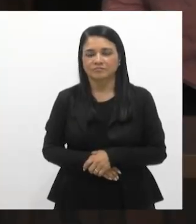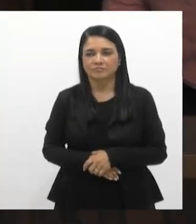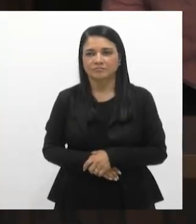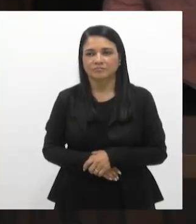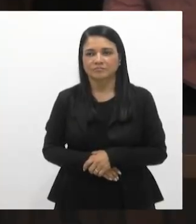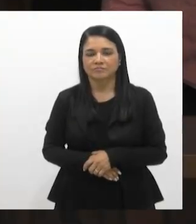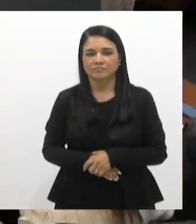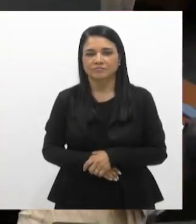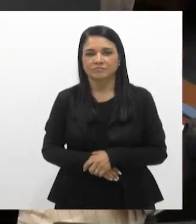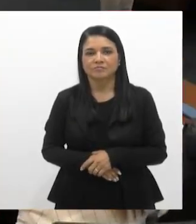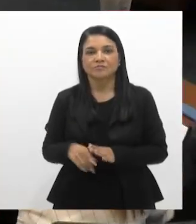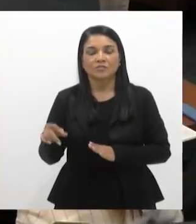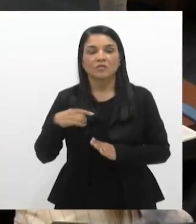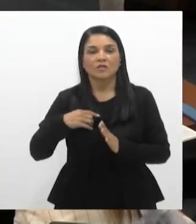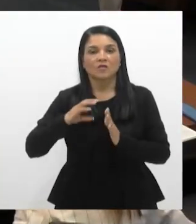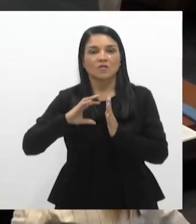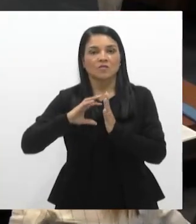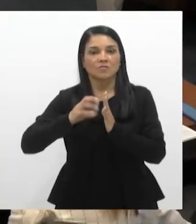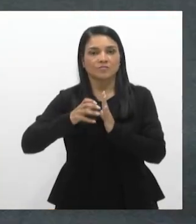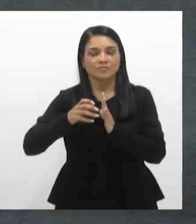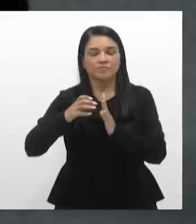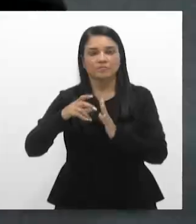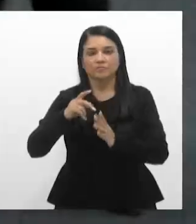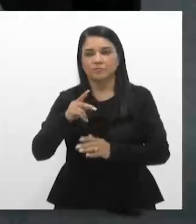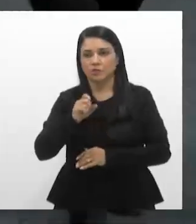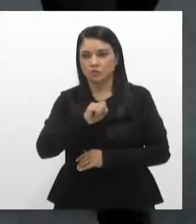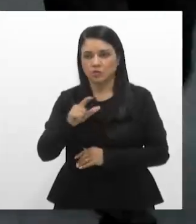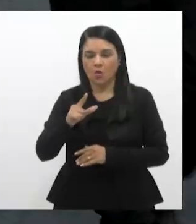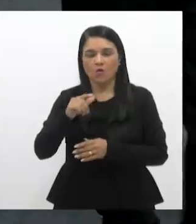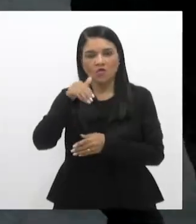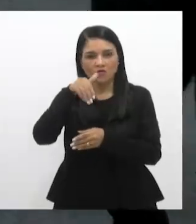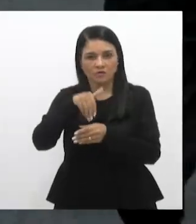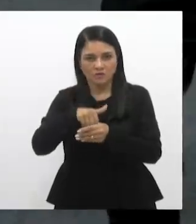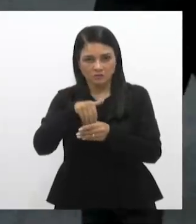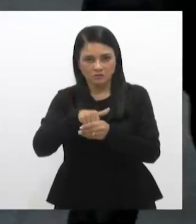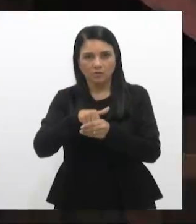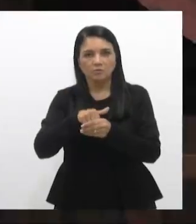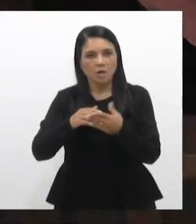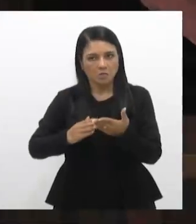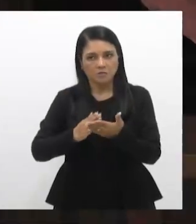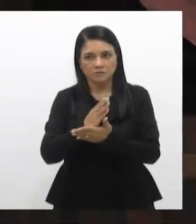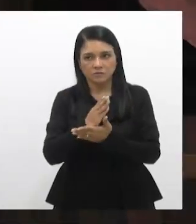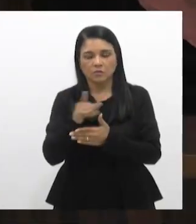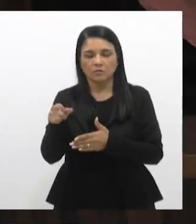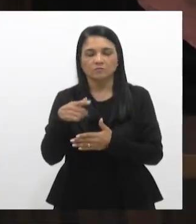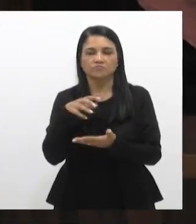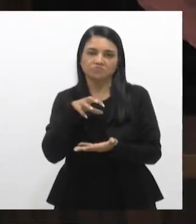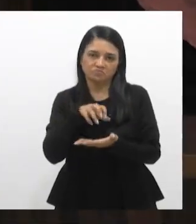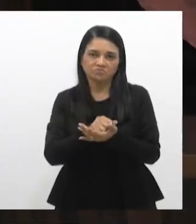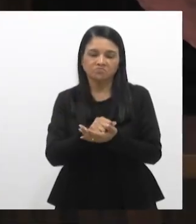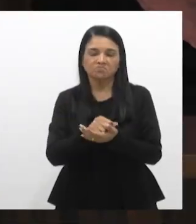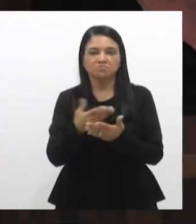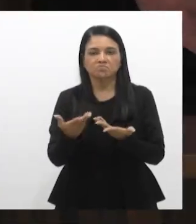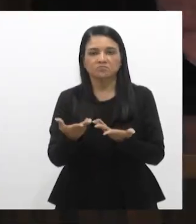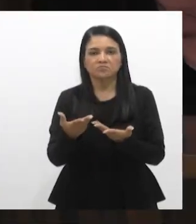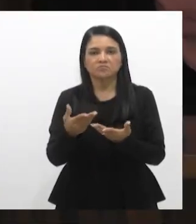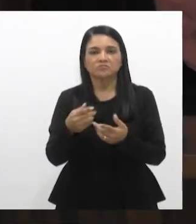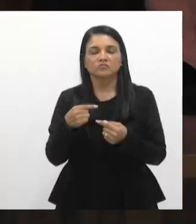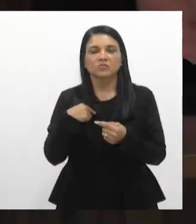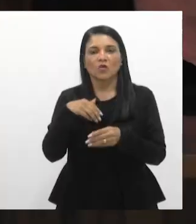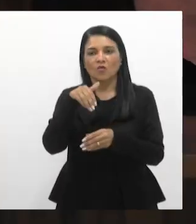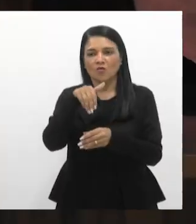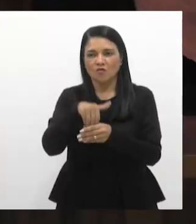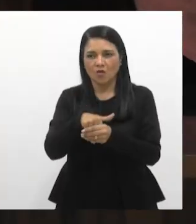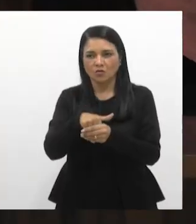Deputada... Voto da bancada do PSOL pela aprovação. Consignado o voto da bancada do PSOL pela aprovação. Consignado o